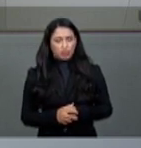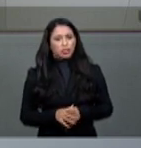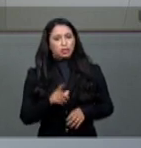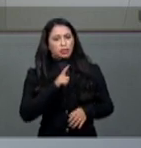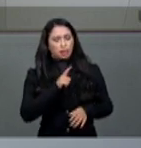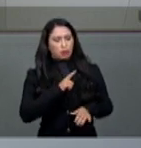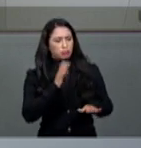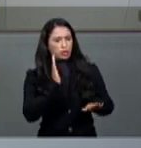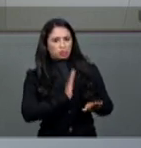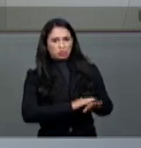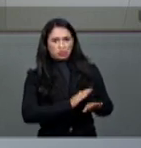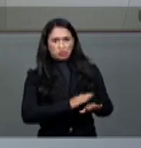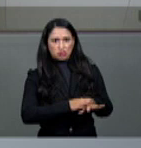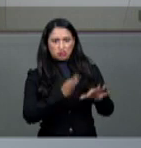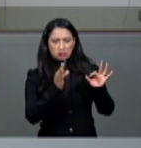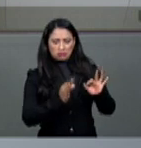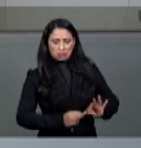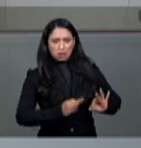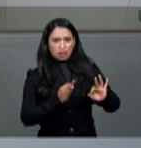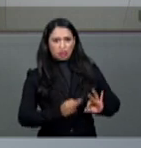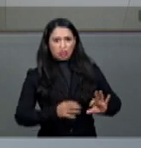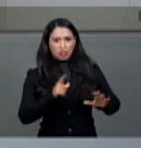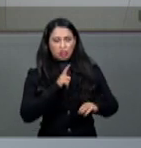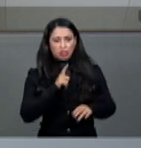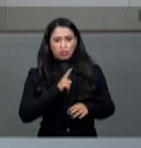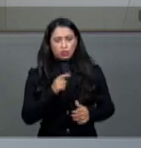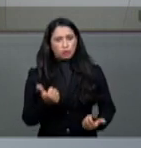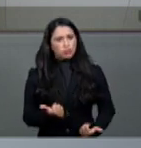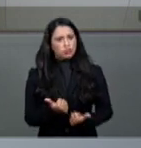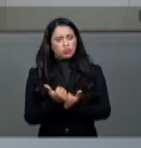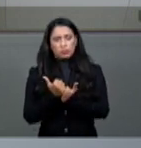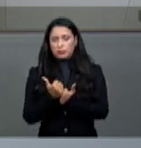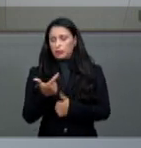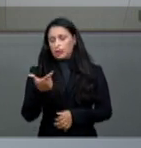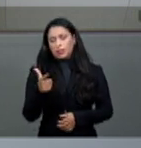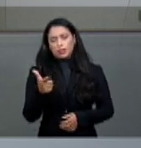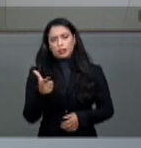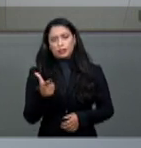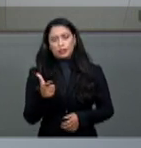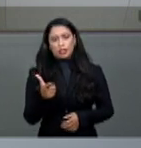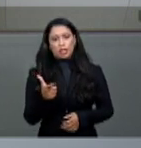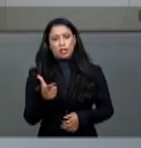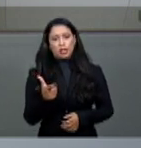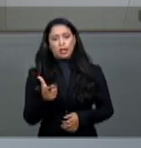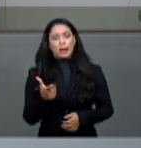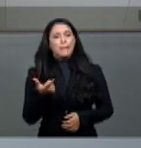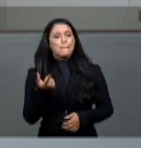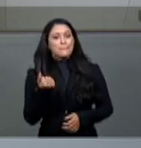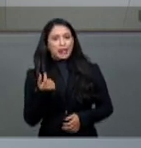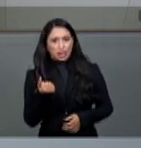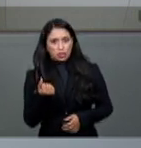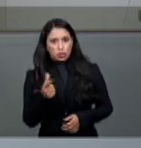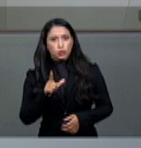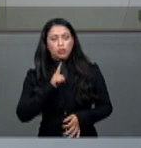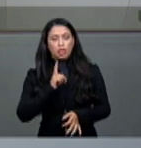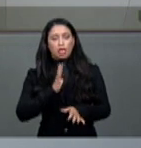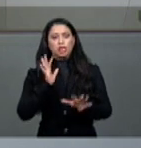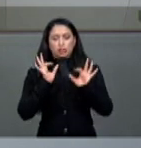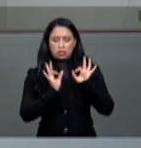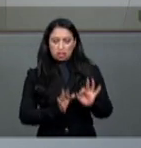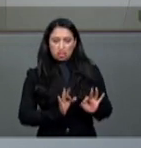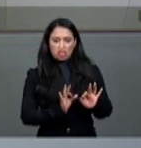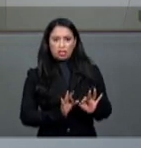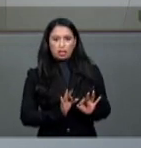dignidade O que é insubstituível Como é o ser humano não tem preço tem dignidade mas nós vivemos numa sociedade